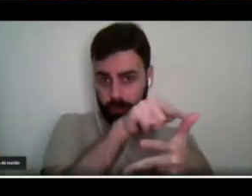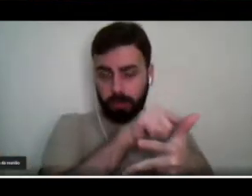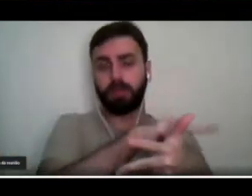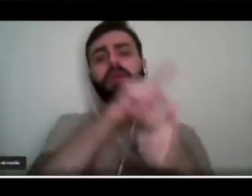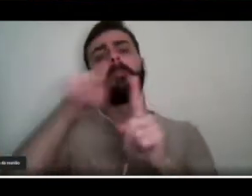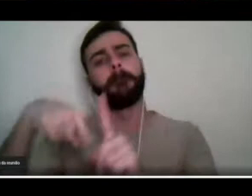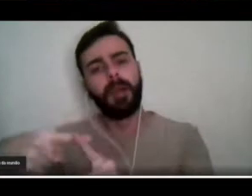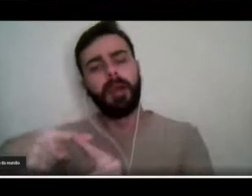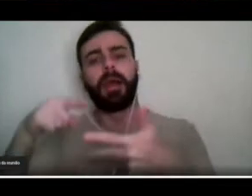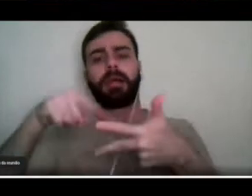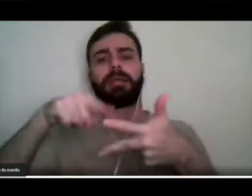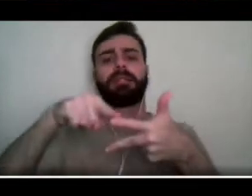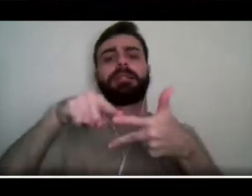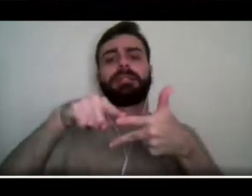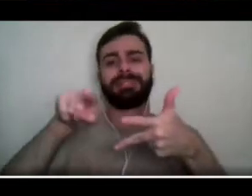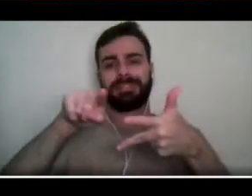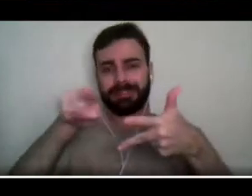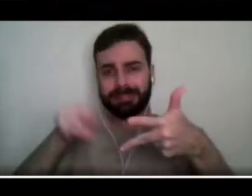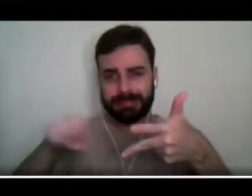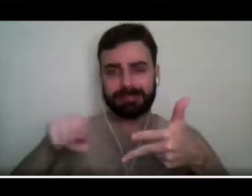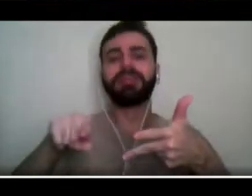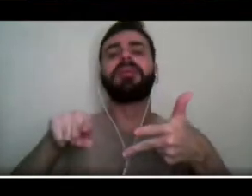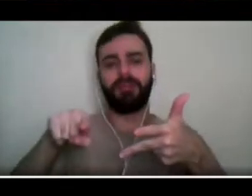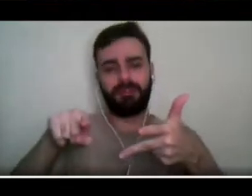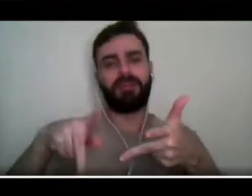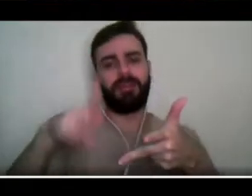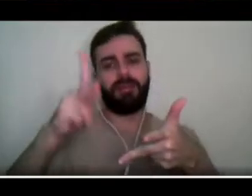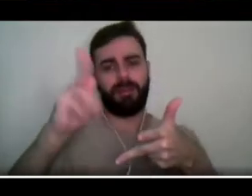Mais uma componente